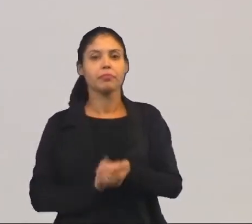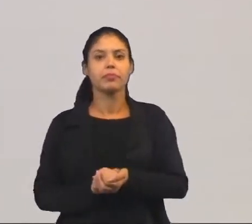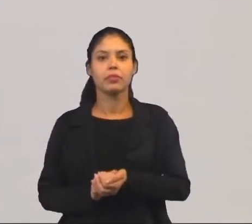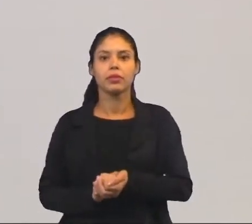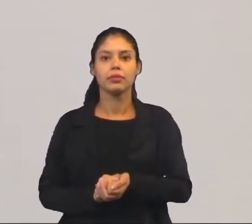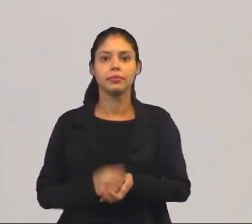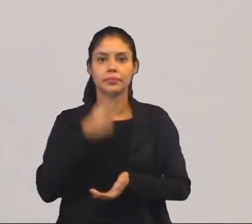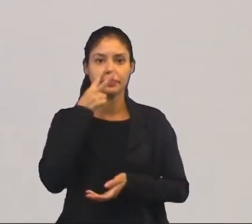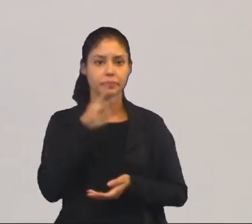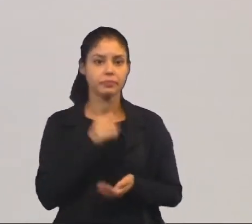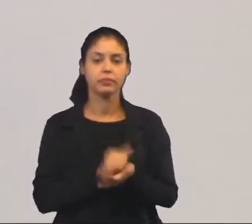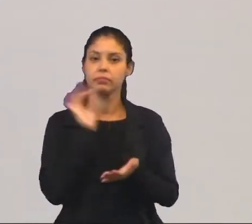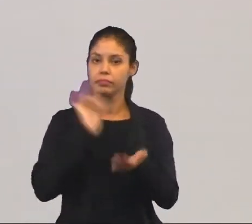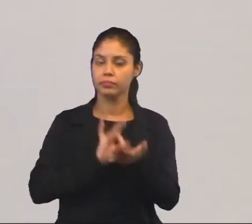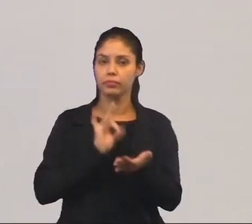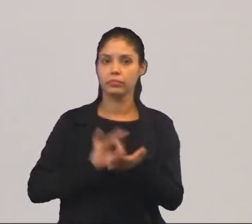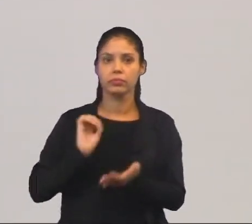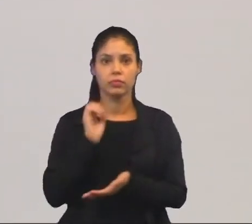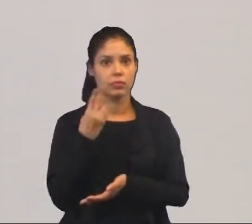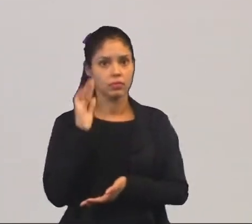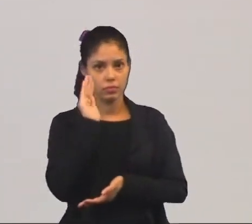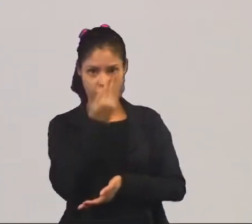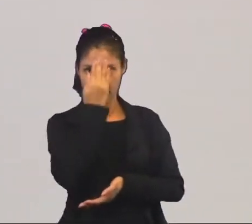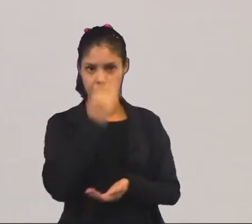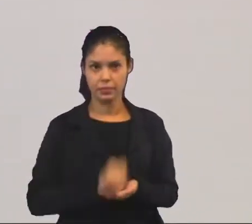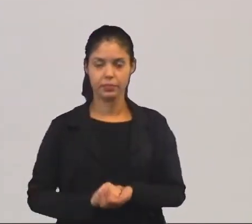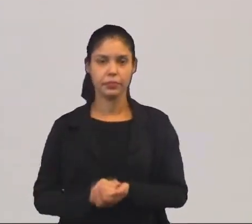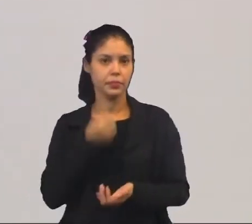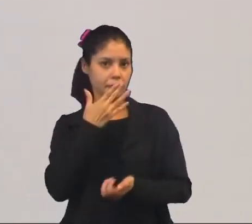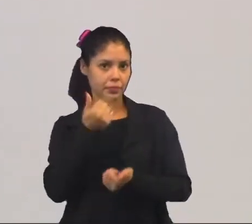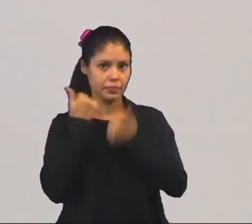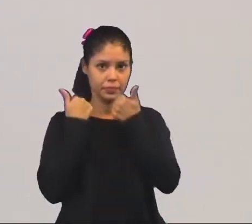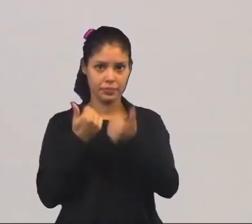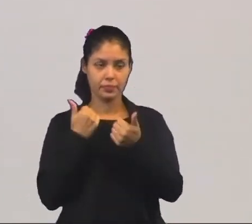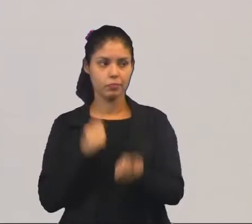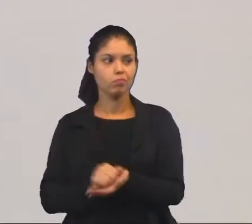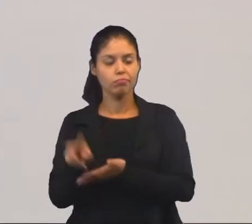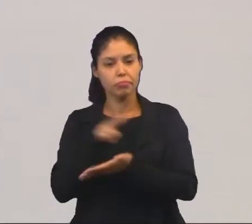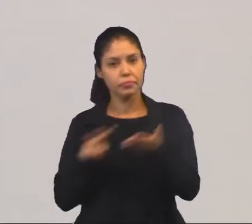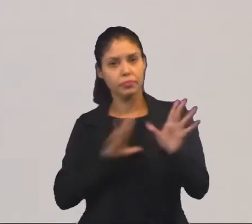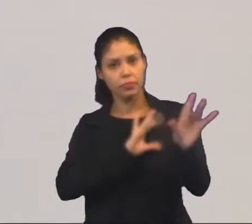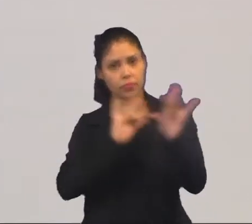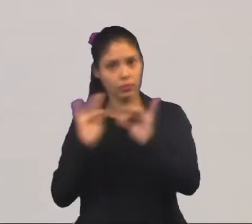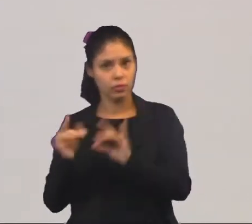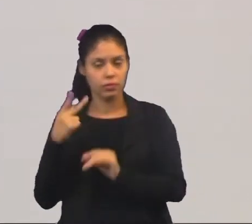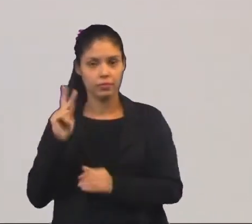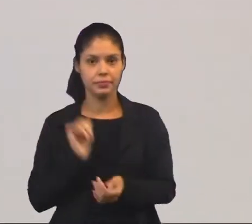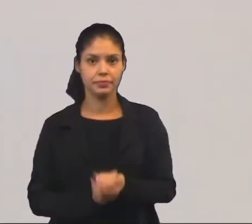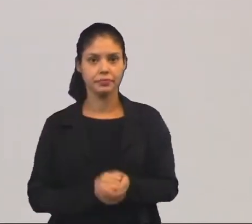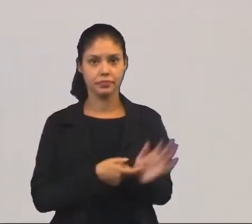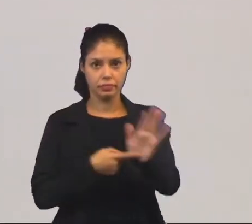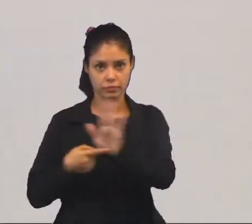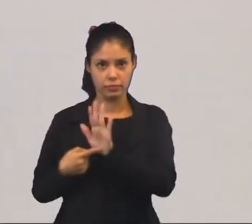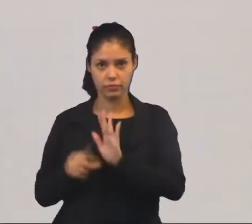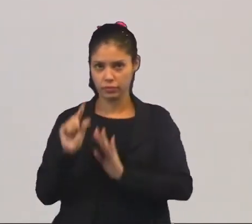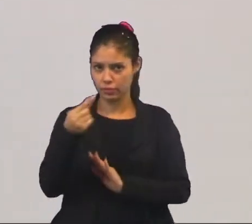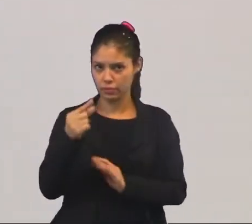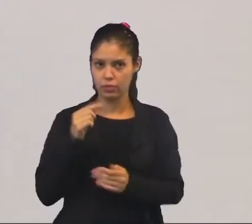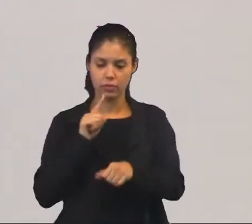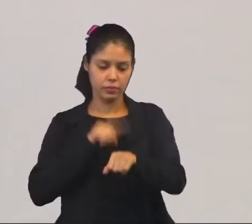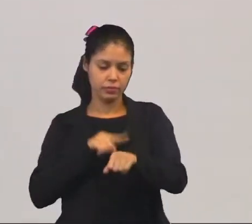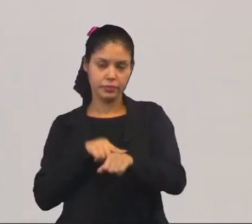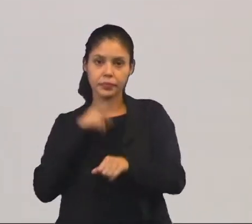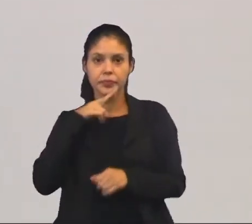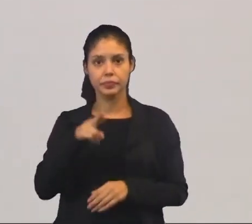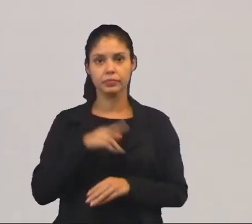essas afirmativas, se verdadeiras ou falsas. Tudo bem? Vou ler cada uma delas e vou dar a vocês um pequeno tempo